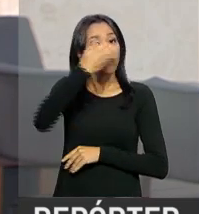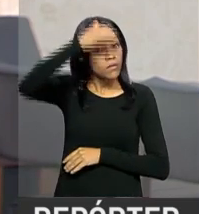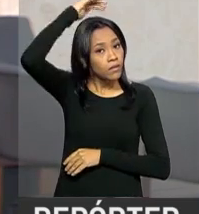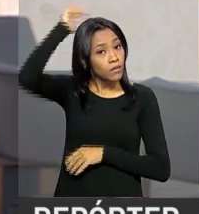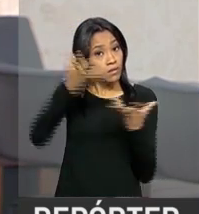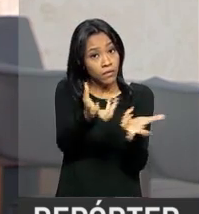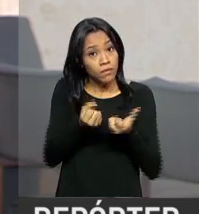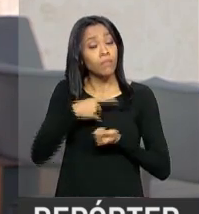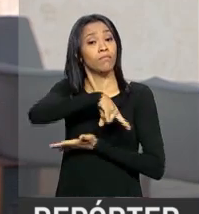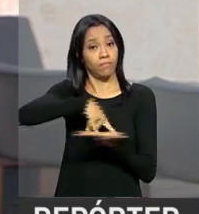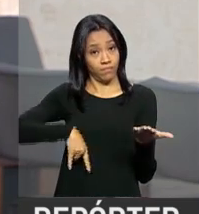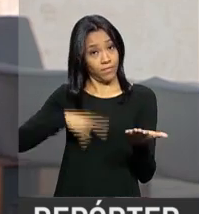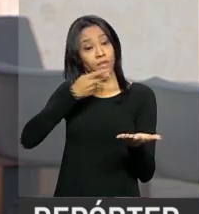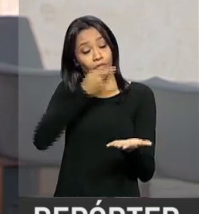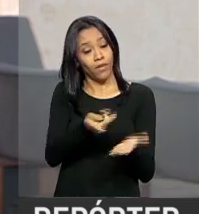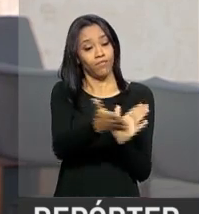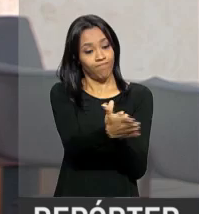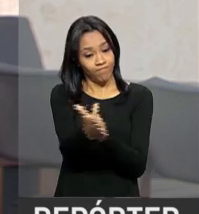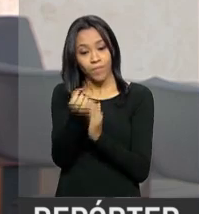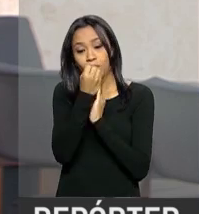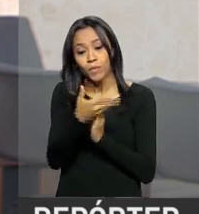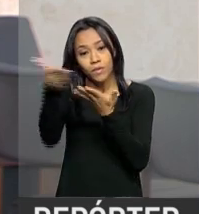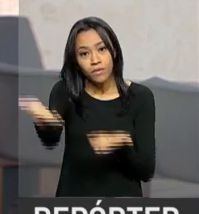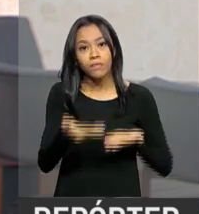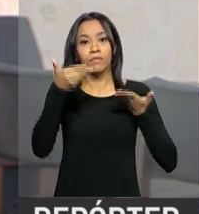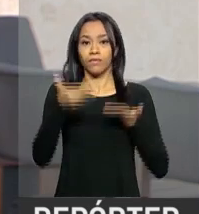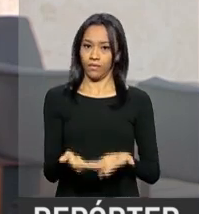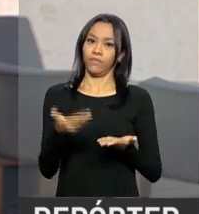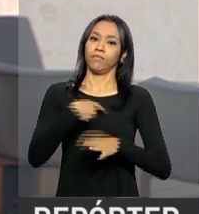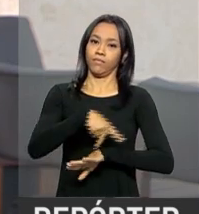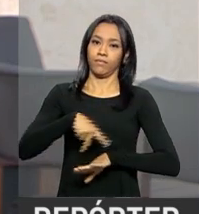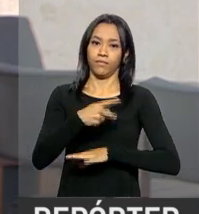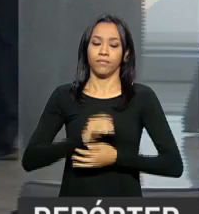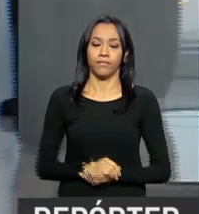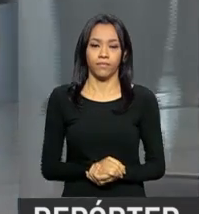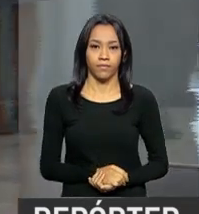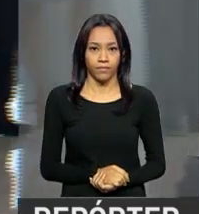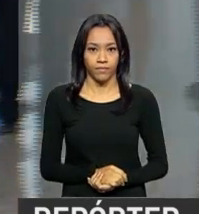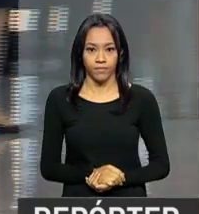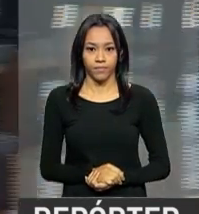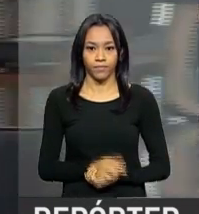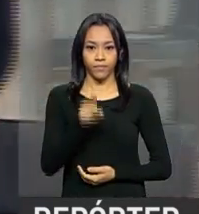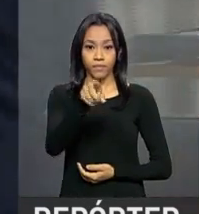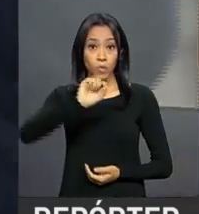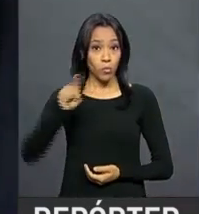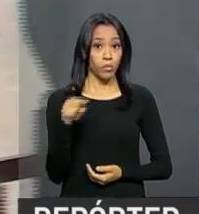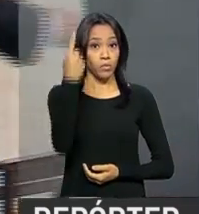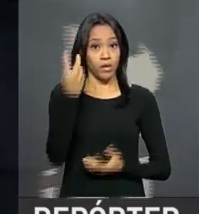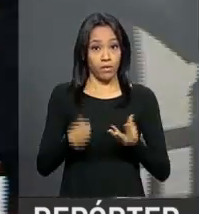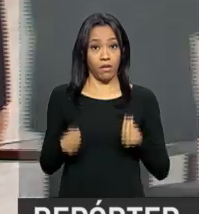cartas credenciais e desejou aos embaixadores boas-vindas no país. O primeiro a